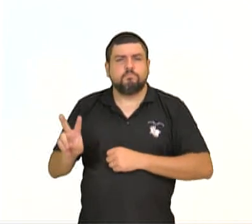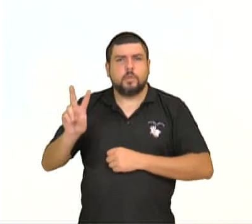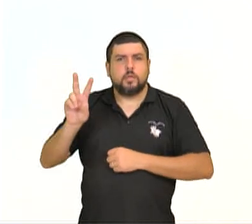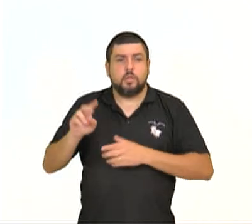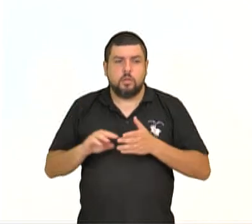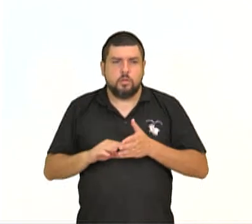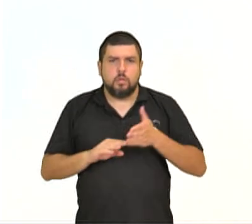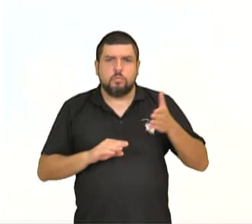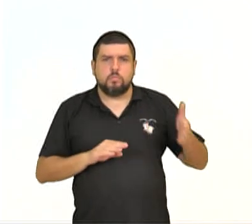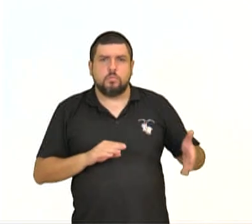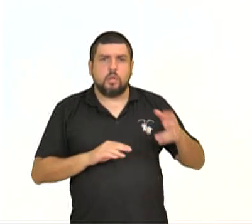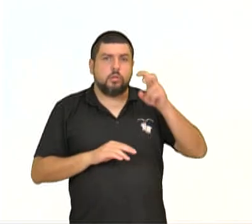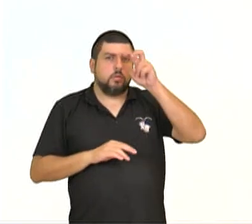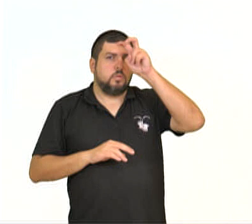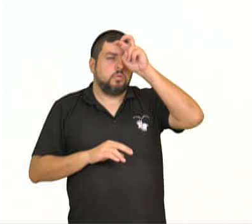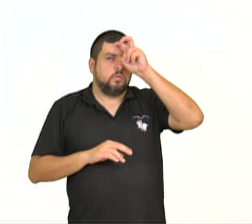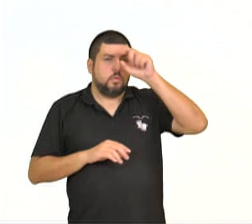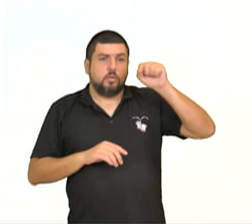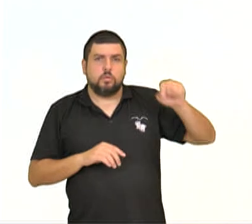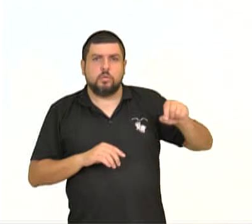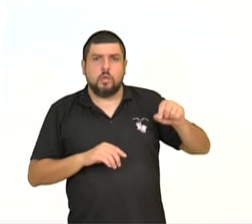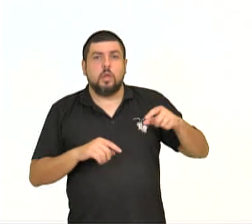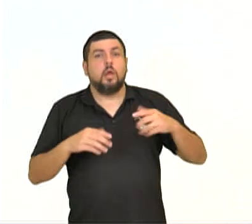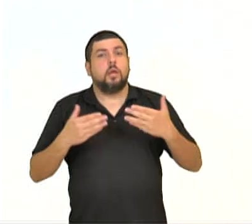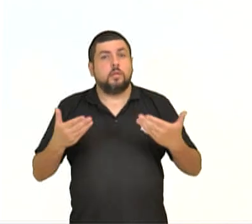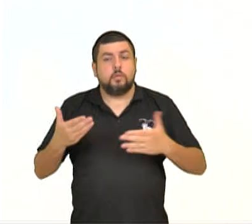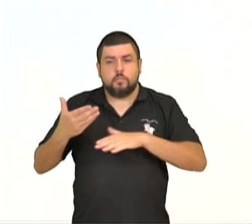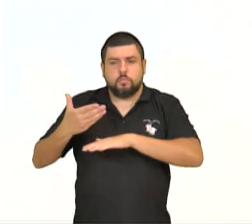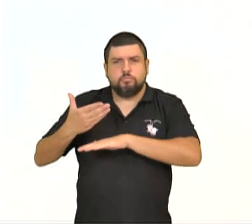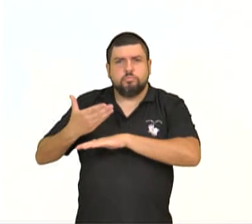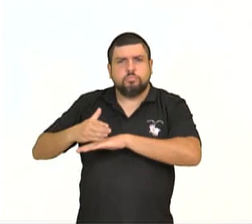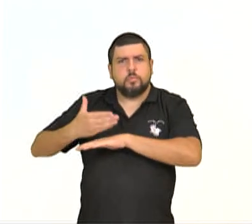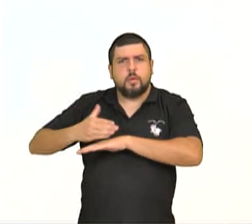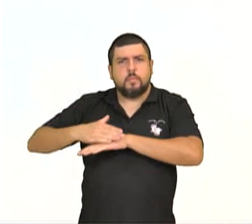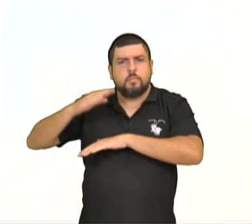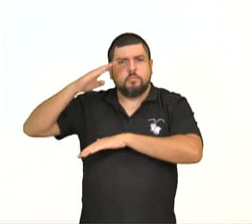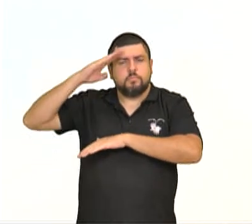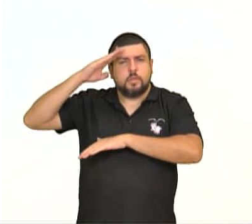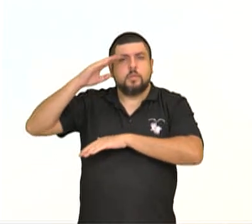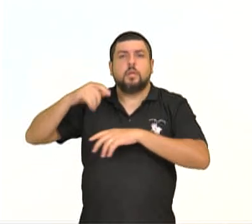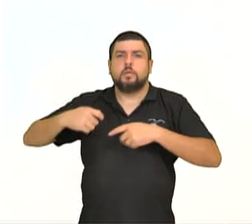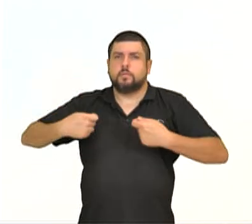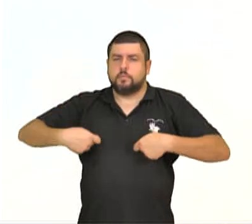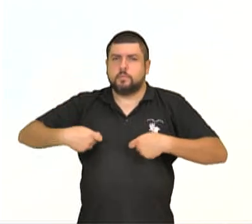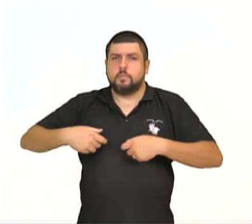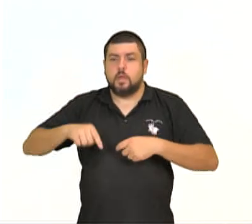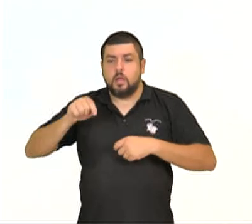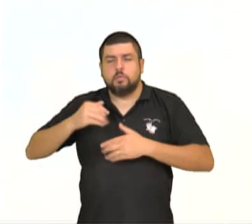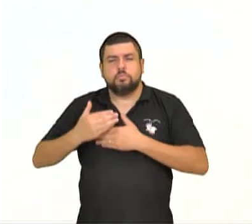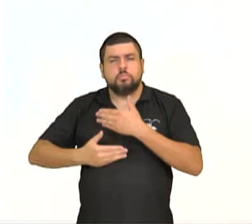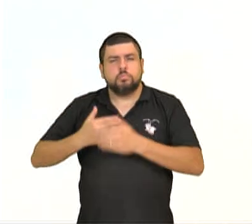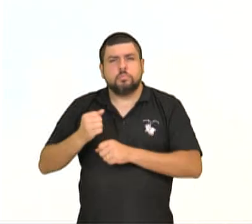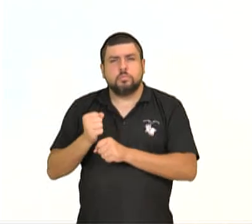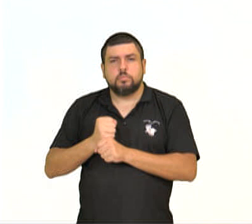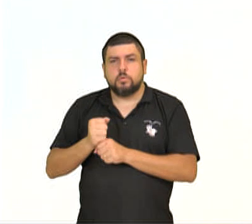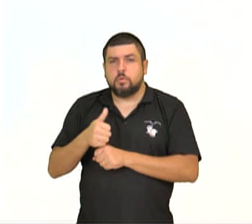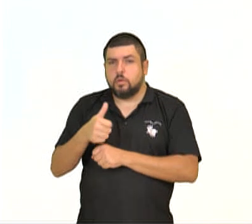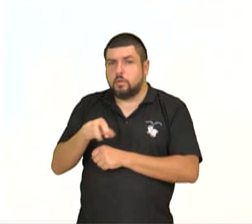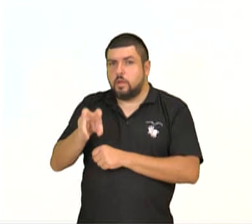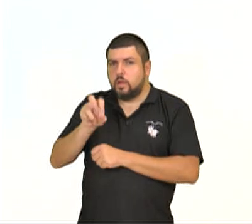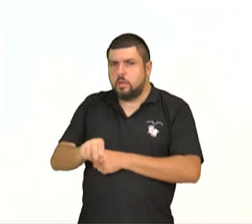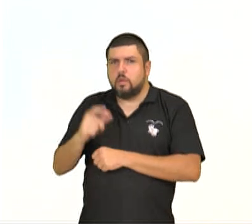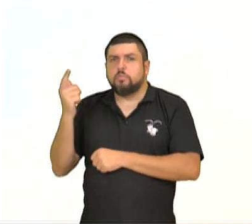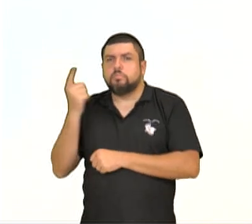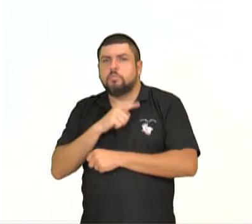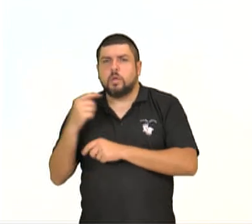super império, um império egípcio, então eles precisam ter um poder militar, não por acaso dominaram o Egito em 750, todos os homens